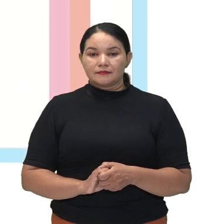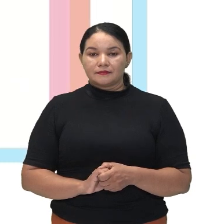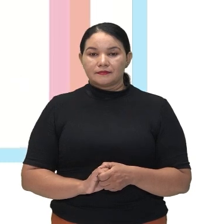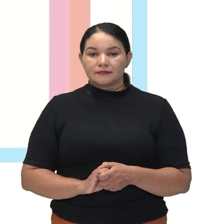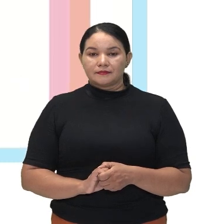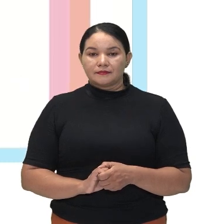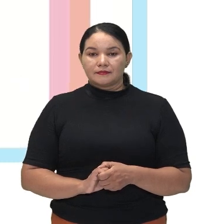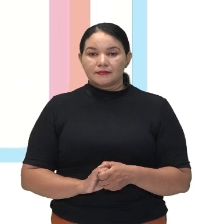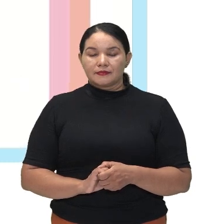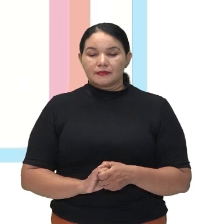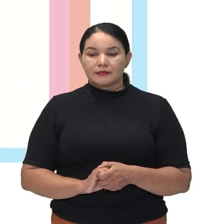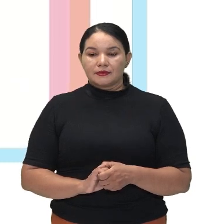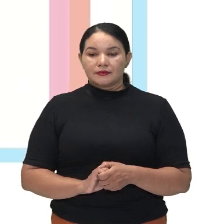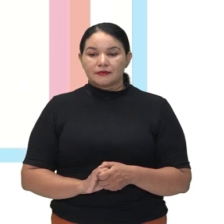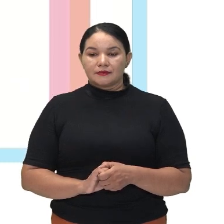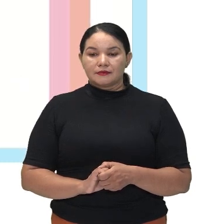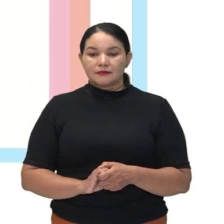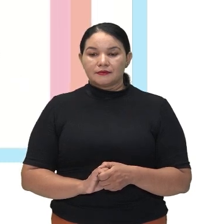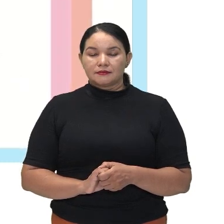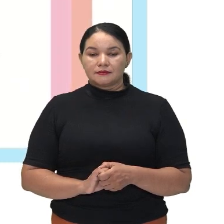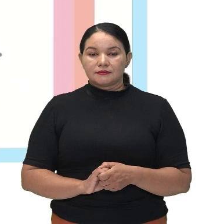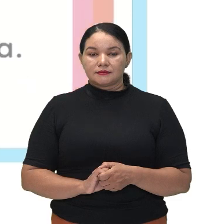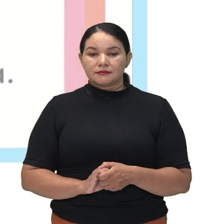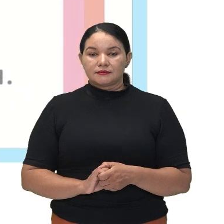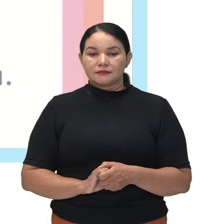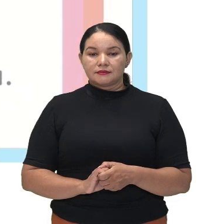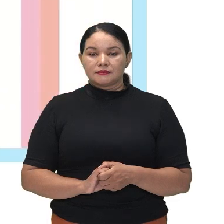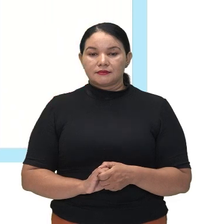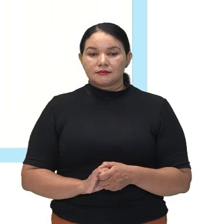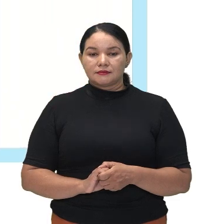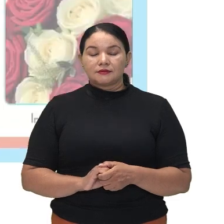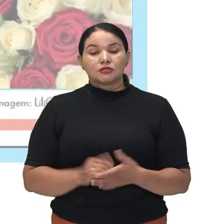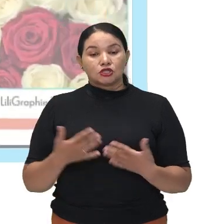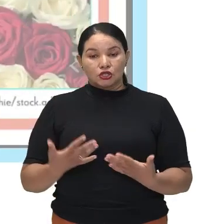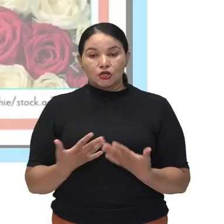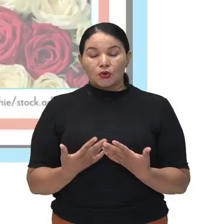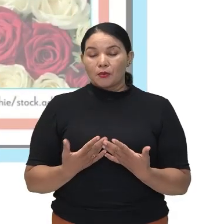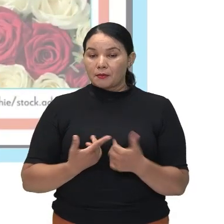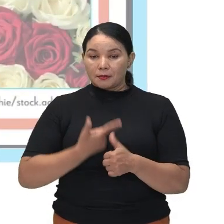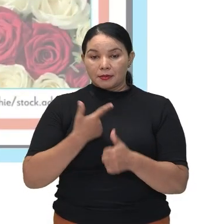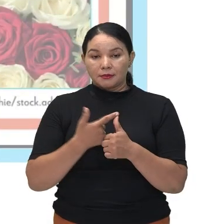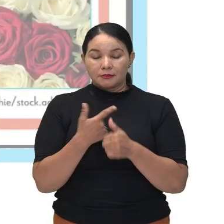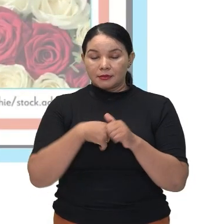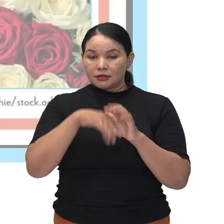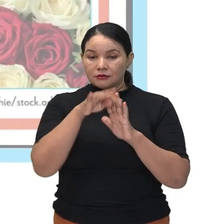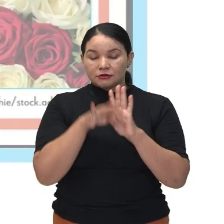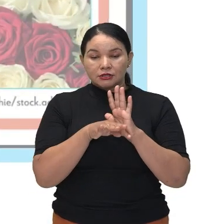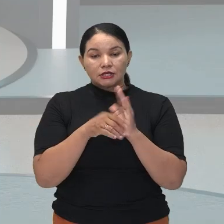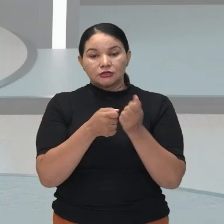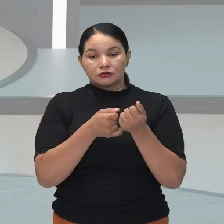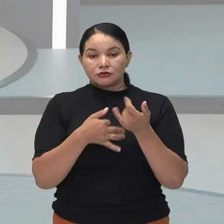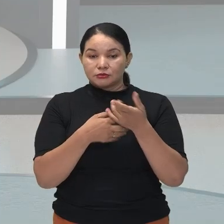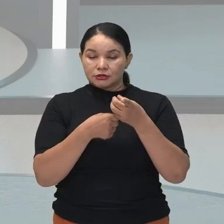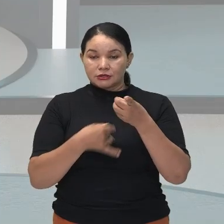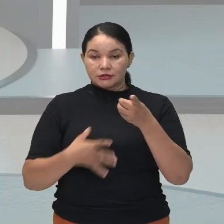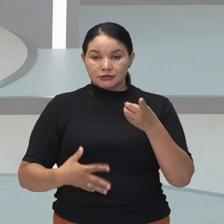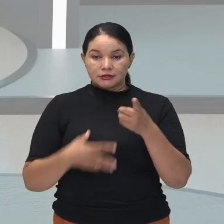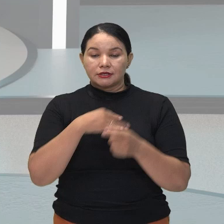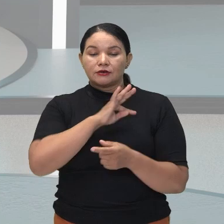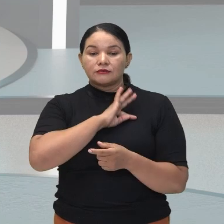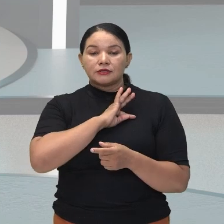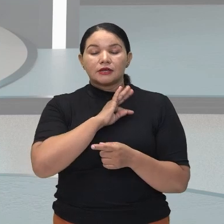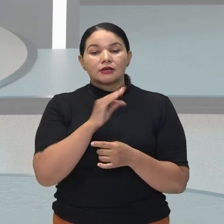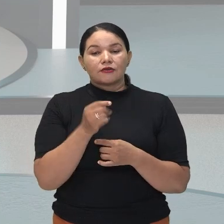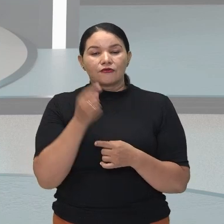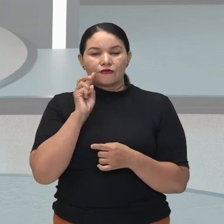de especies ronda las 100. Então, aqui no nosso primeiro texto, na descrição técnica, né, a